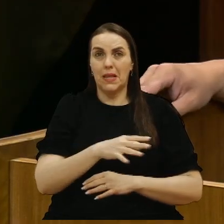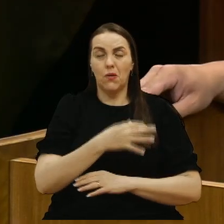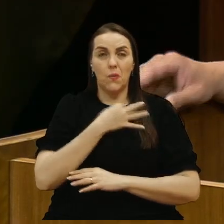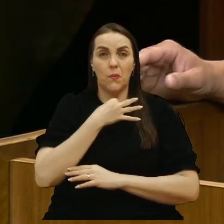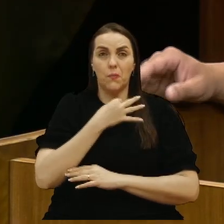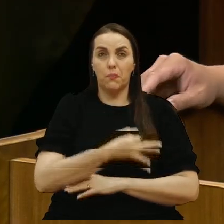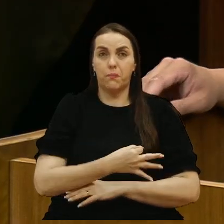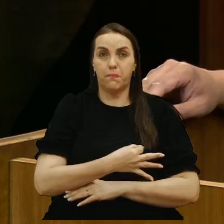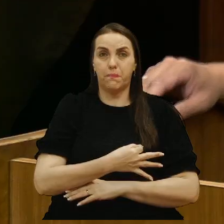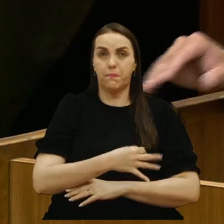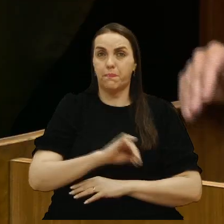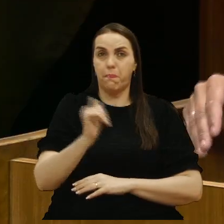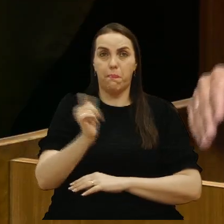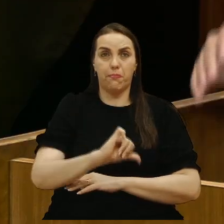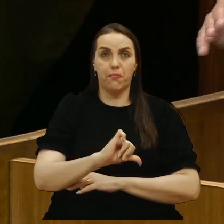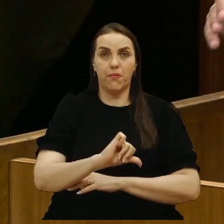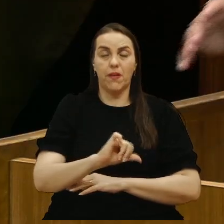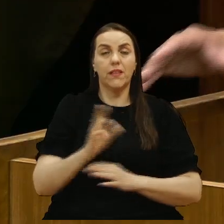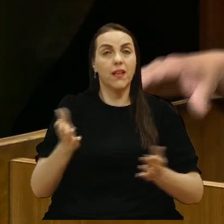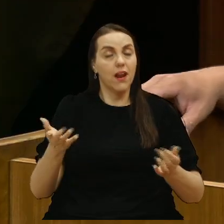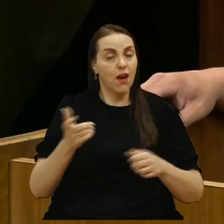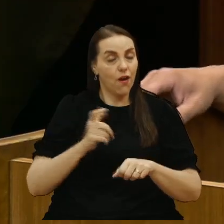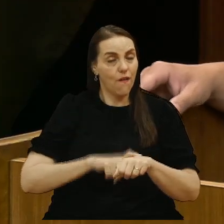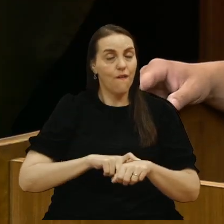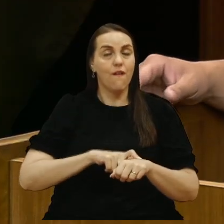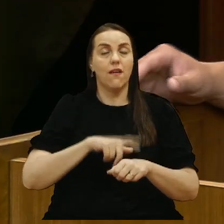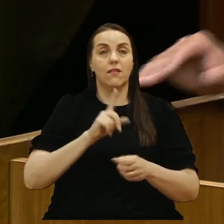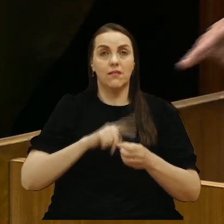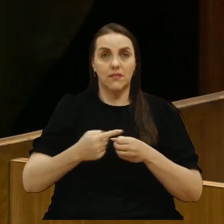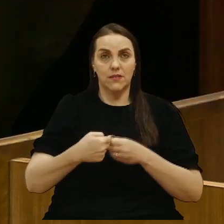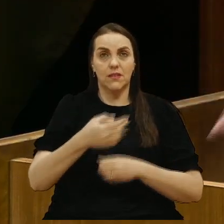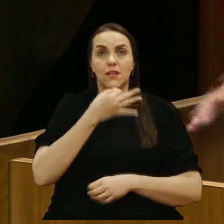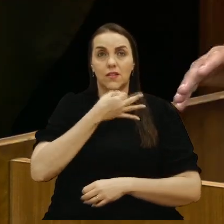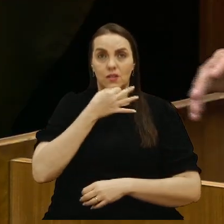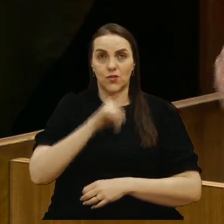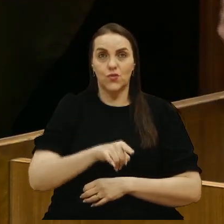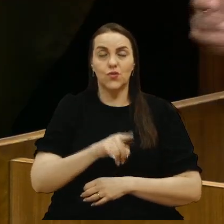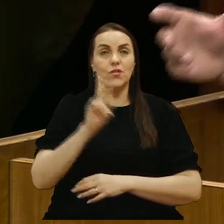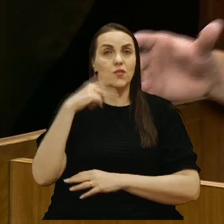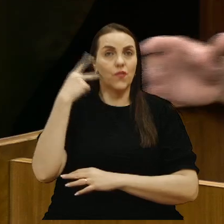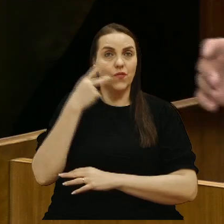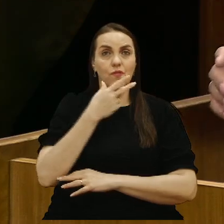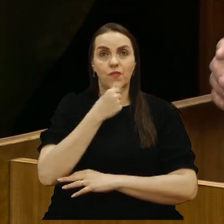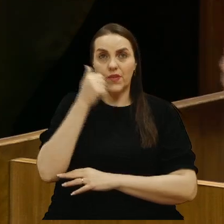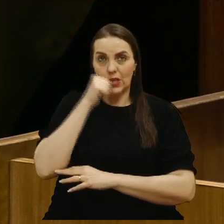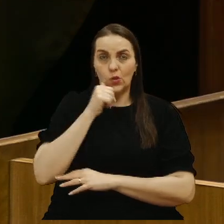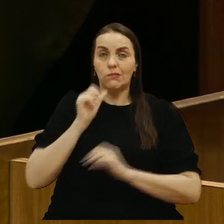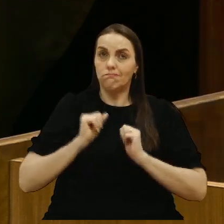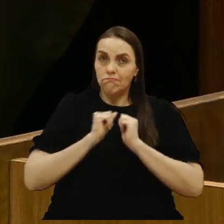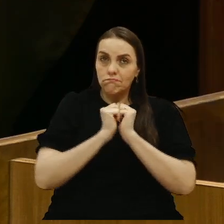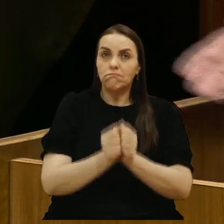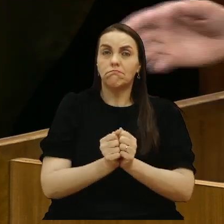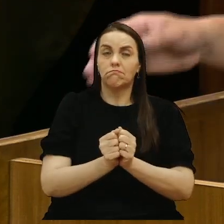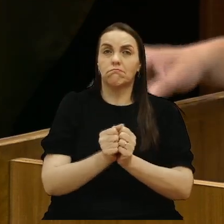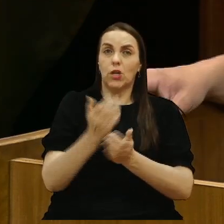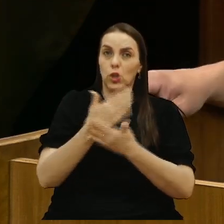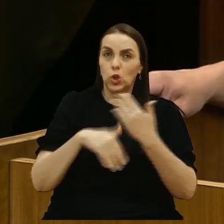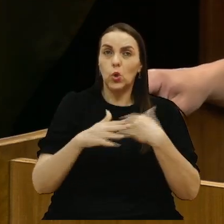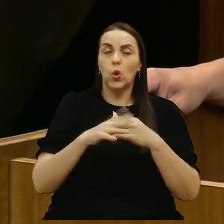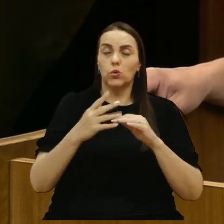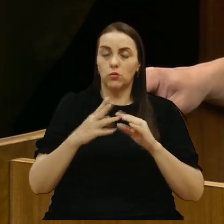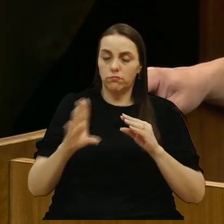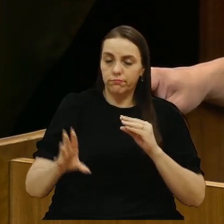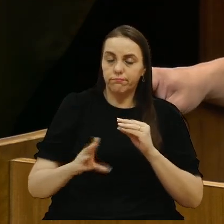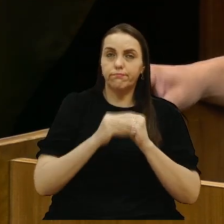possível. Então, está na hora do município, está na hora dos vereadores se juntarem para que todo mundo some em prol